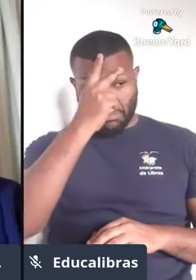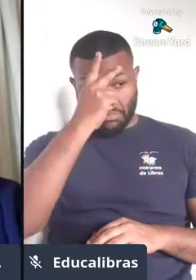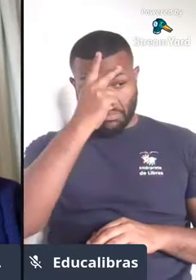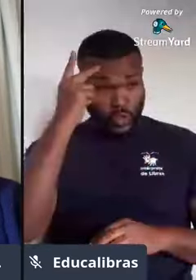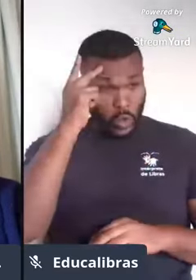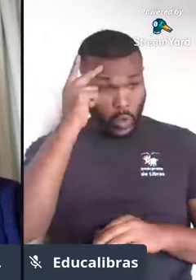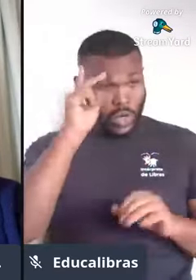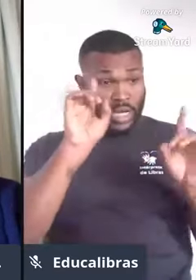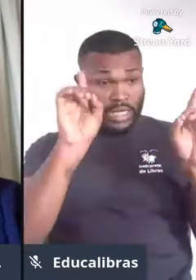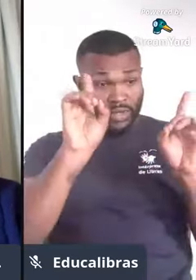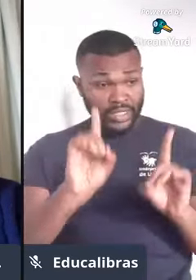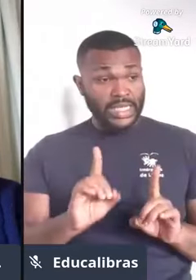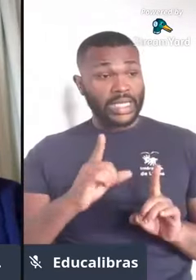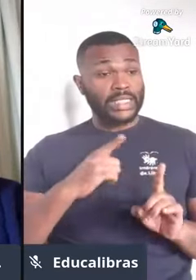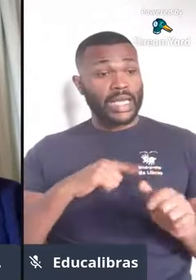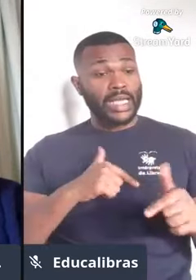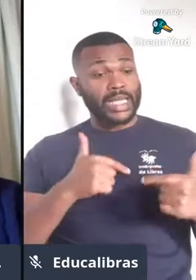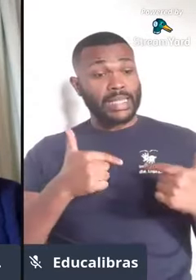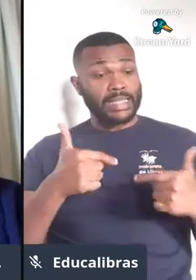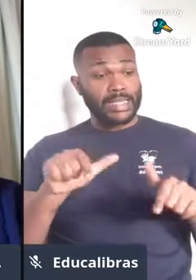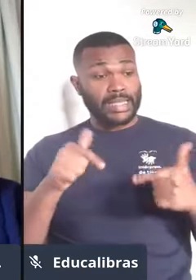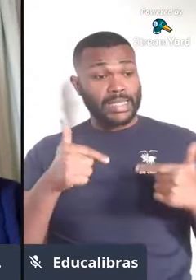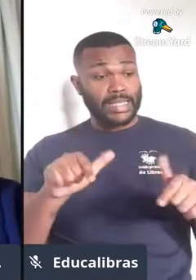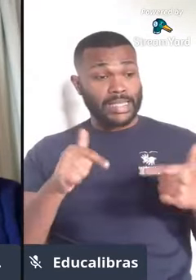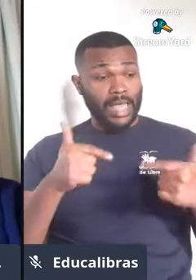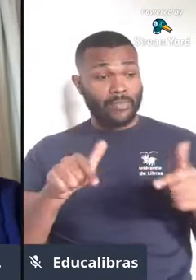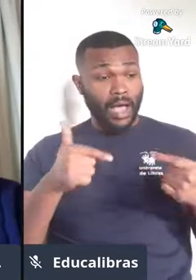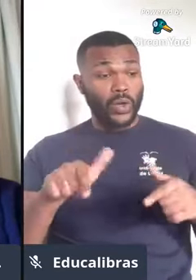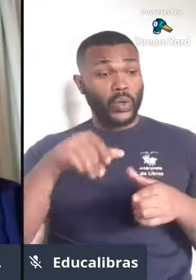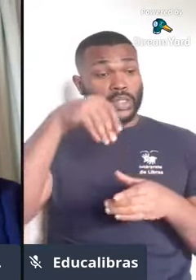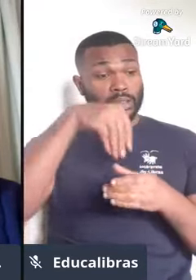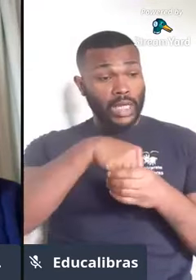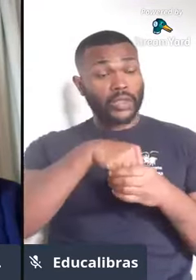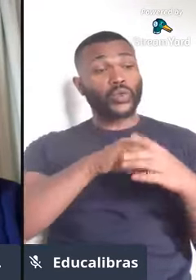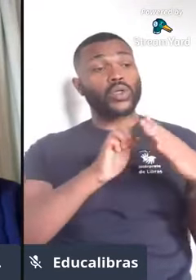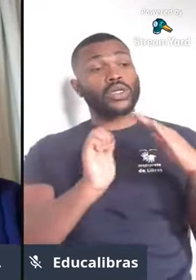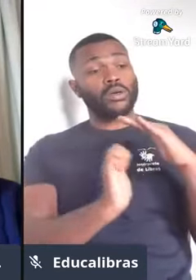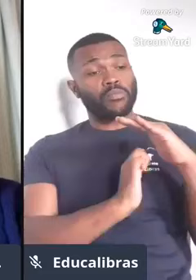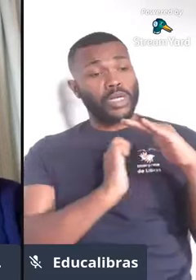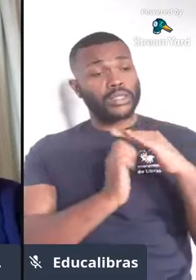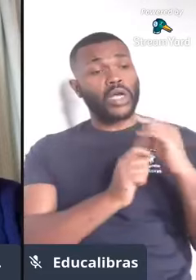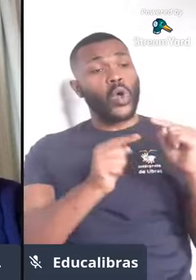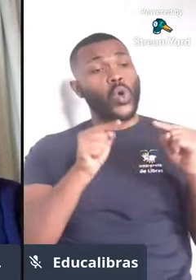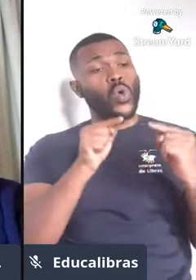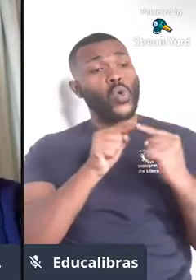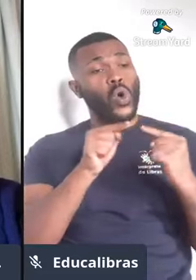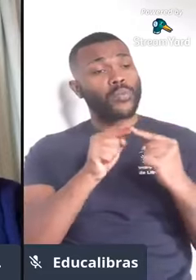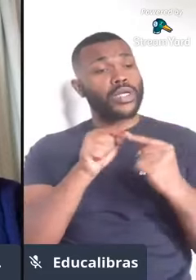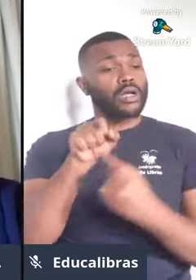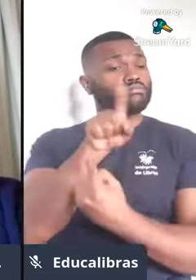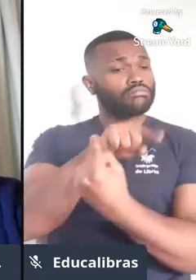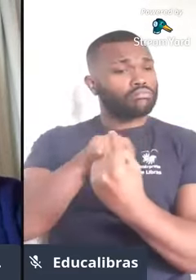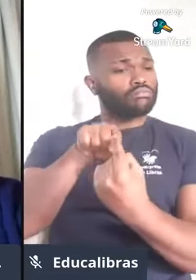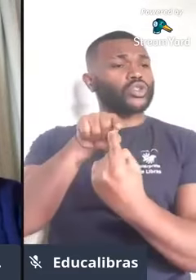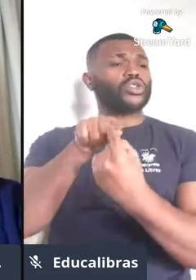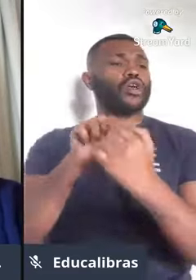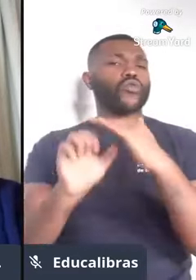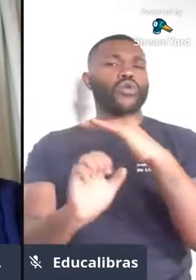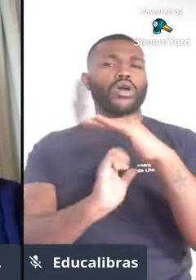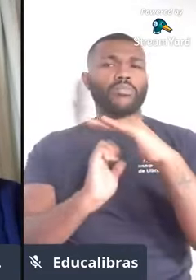tenha uma atividade desenvolvida dentro da empresa, de acordo com os objetivos primeiros da empresa e possa